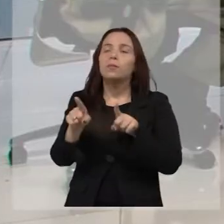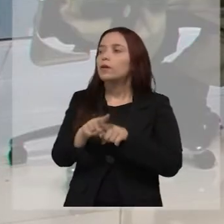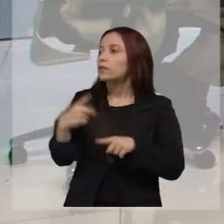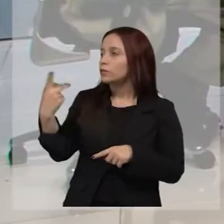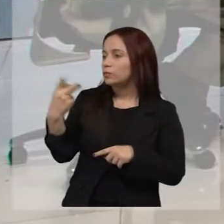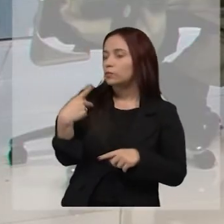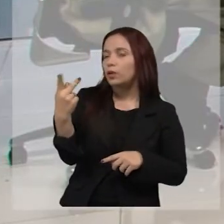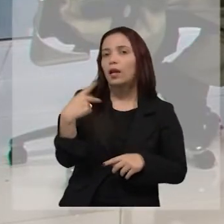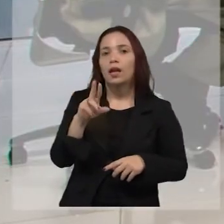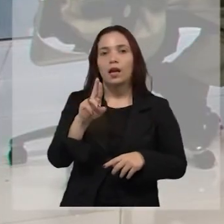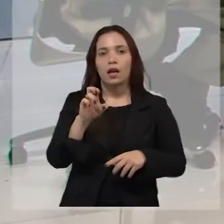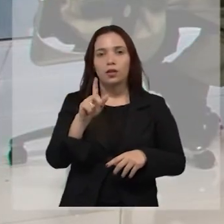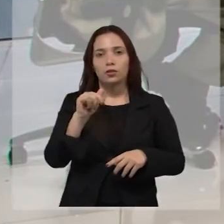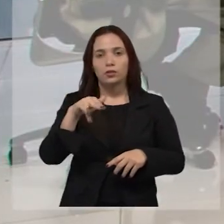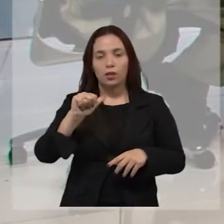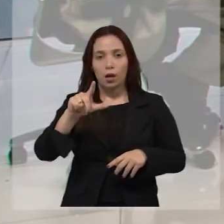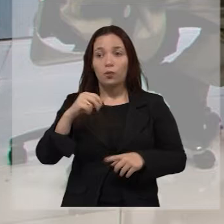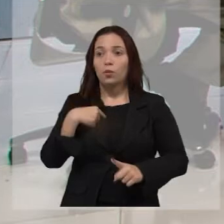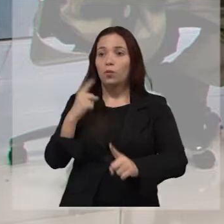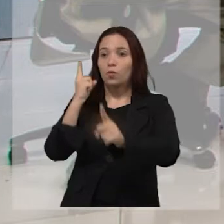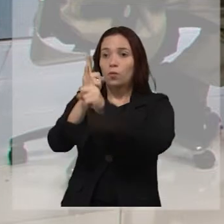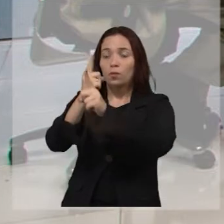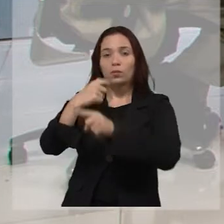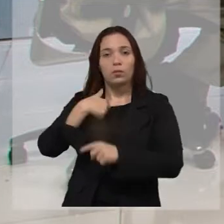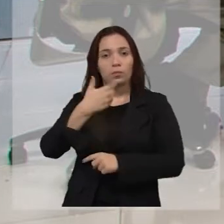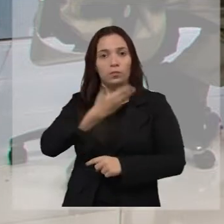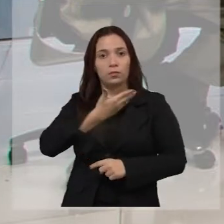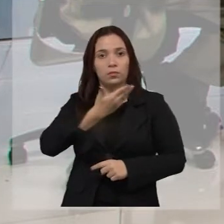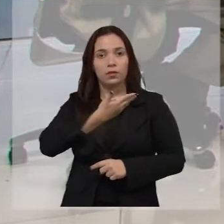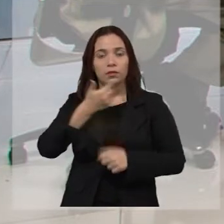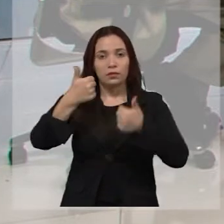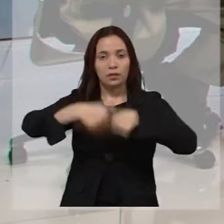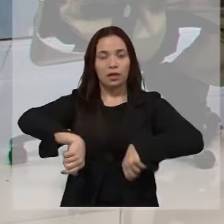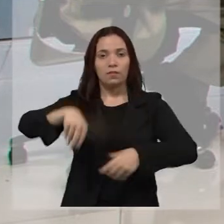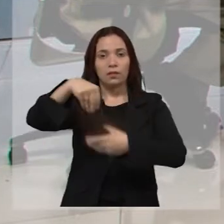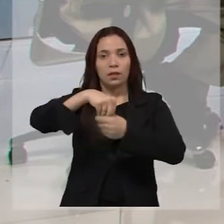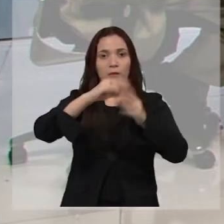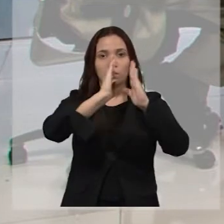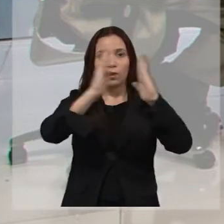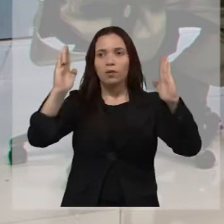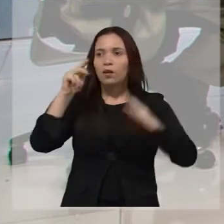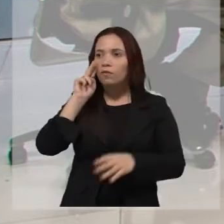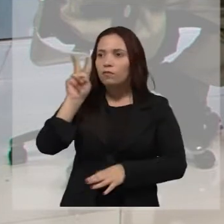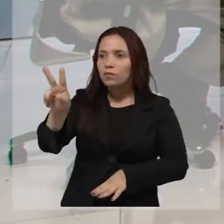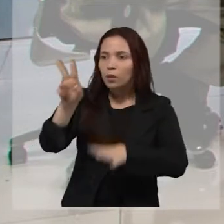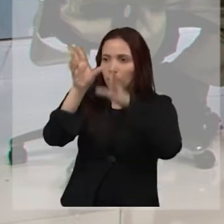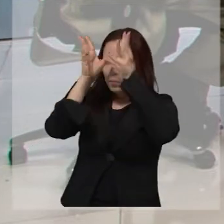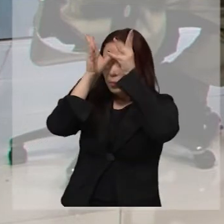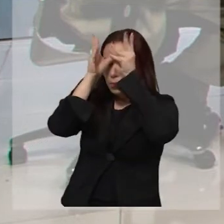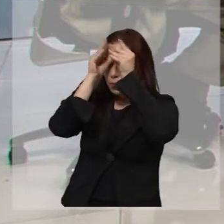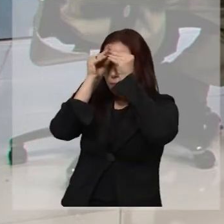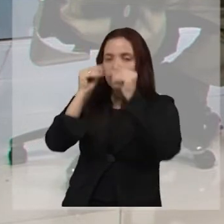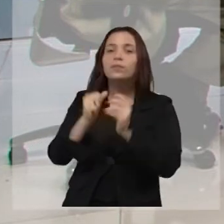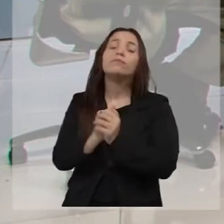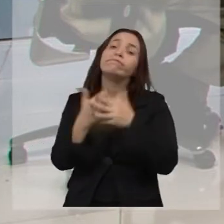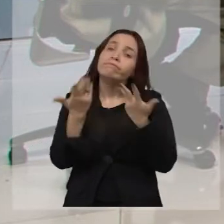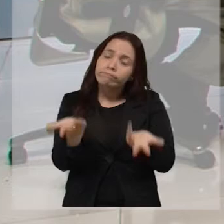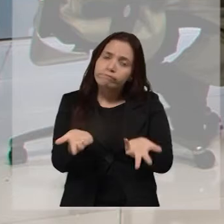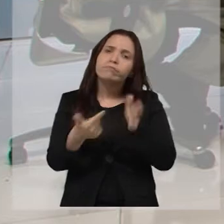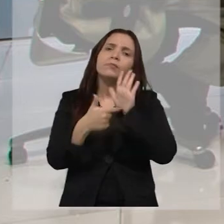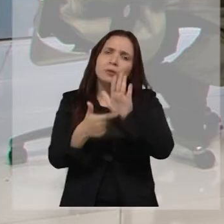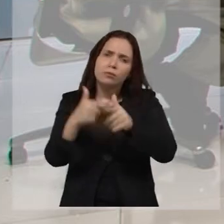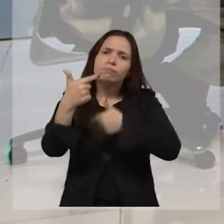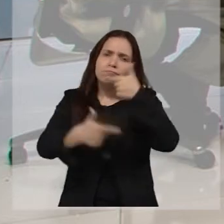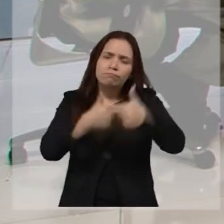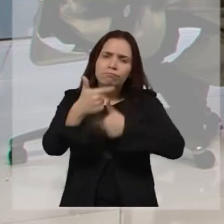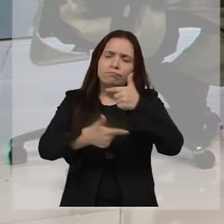com o Reginaldo. Inclusive, encontrei lá um grande amigo na biblioteca, fiquei muito feliz que ele estivesse bem. Então, a gente mostra